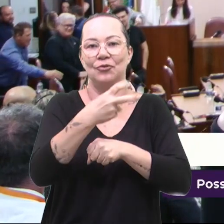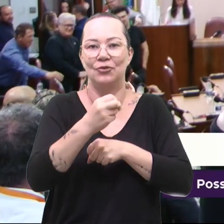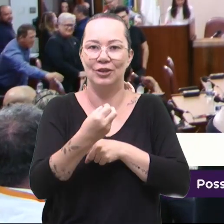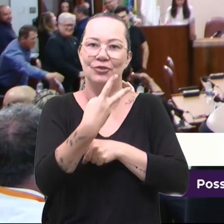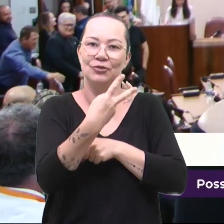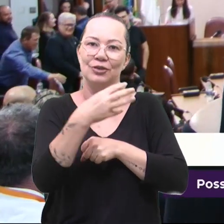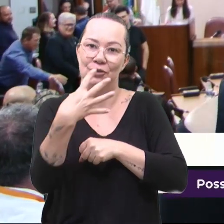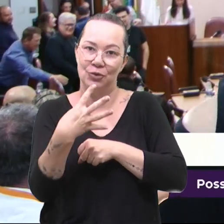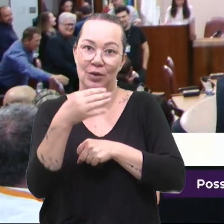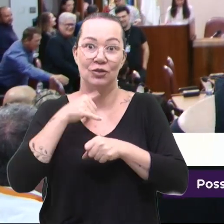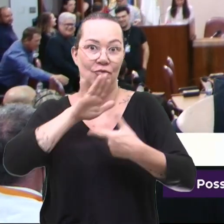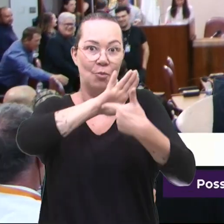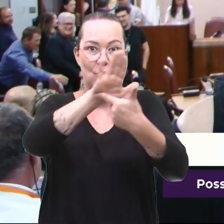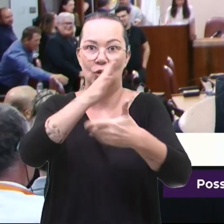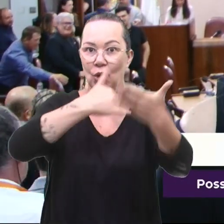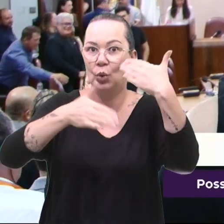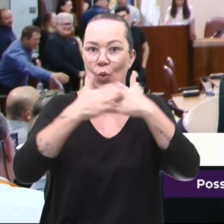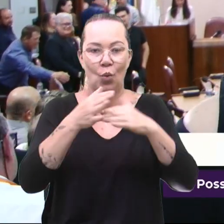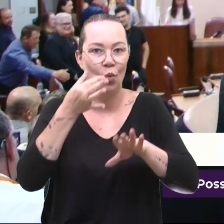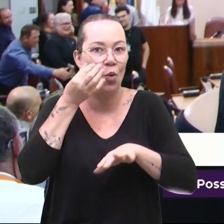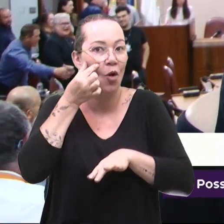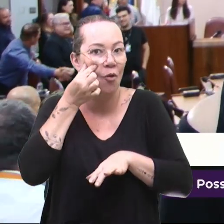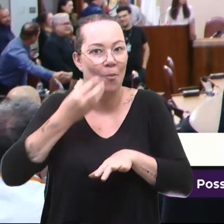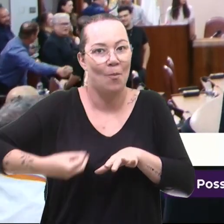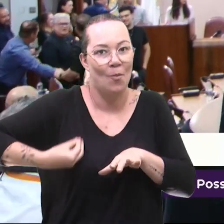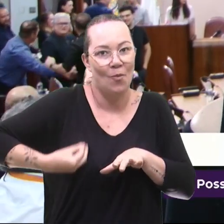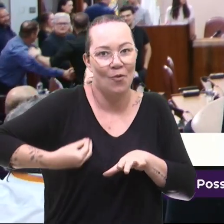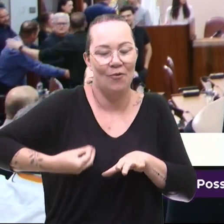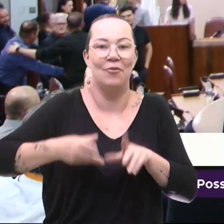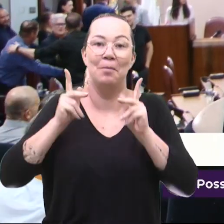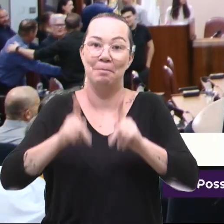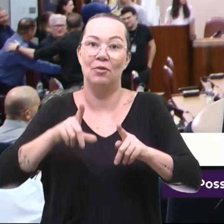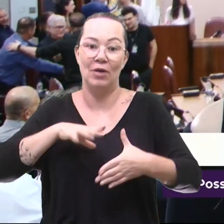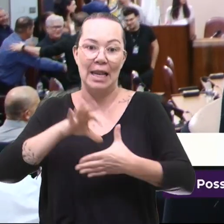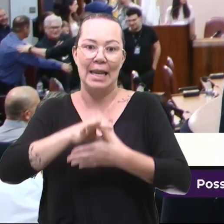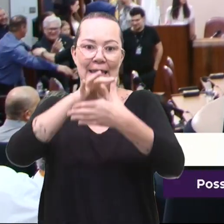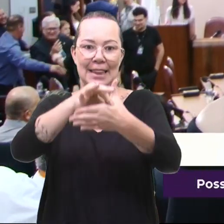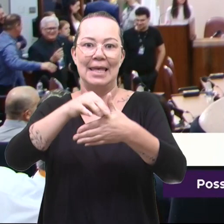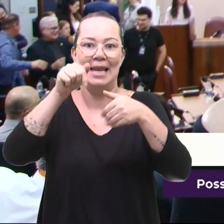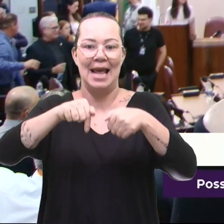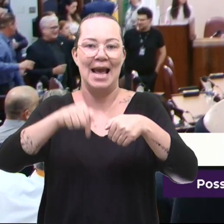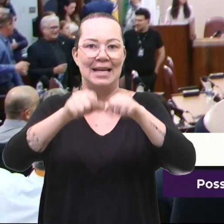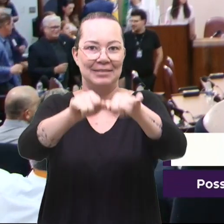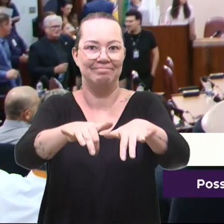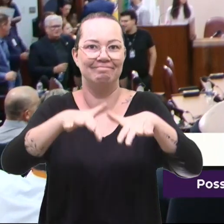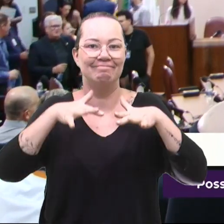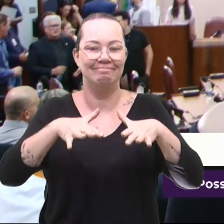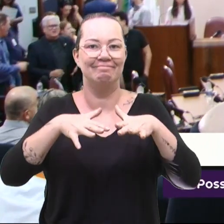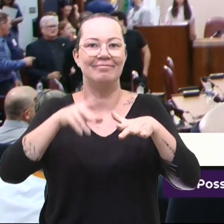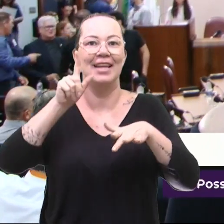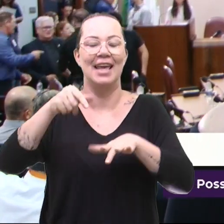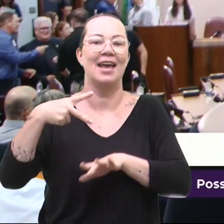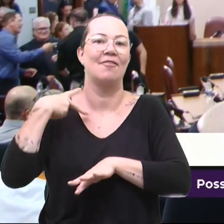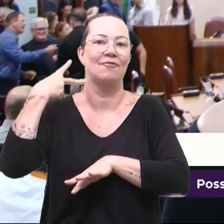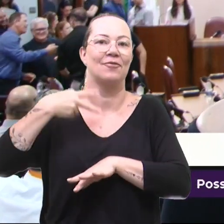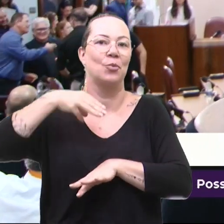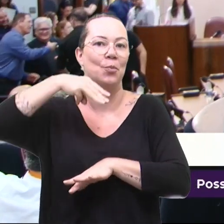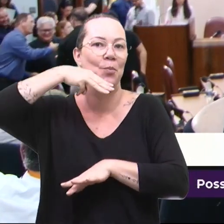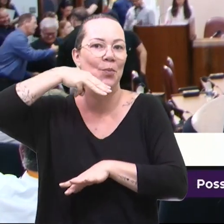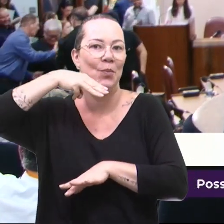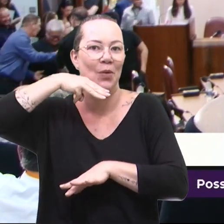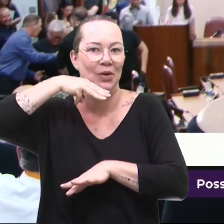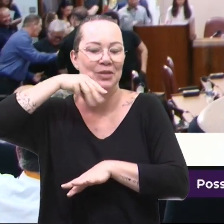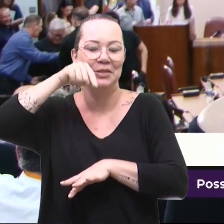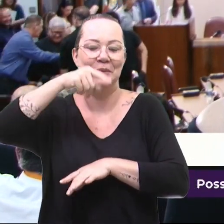gente transmite tudo ao vivo aqui para vocês. Quem vai liderar a casa em 2024 é a vereadora Marisol